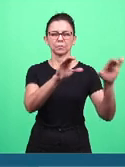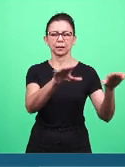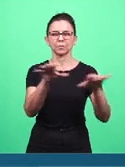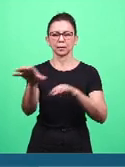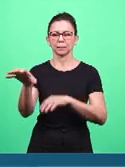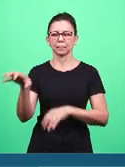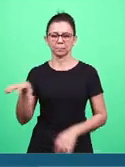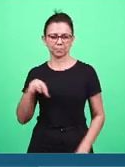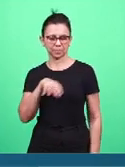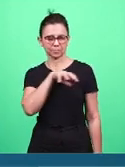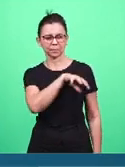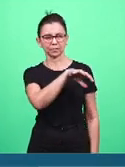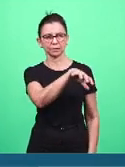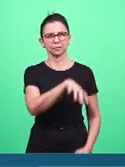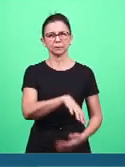hein?